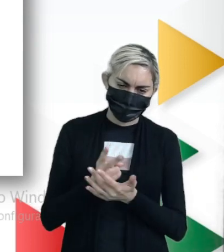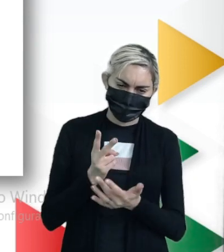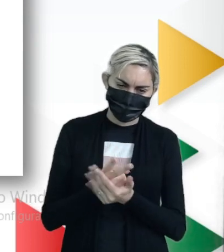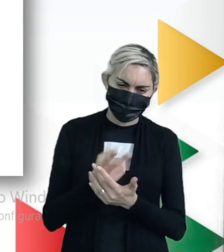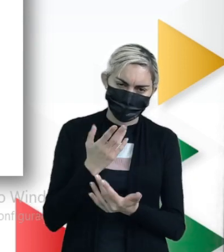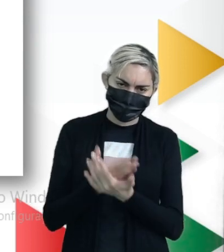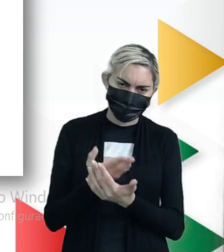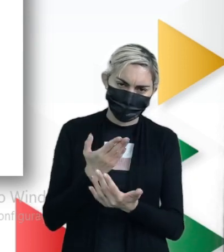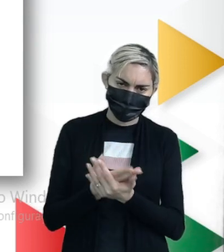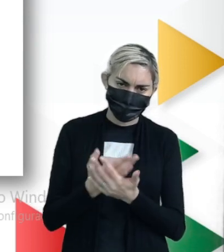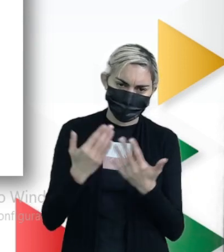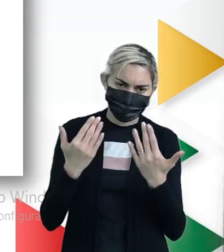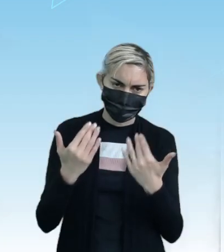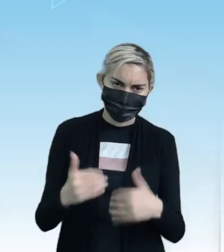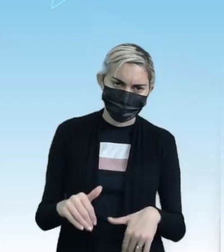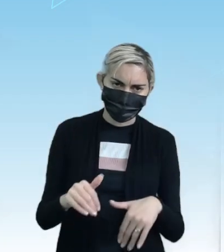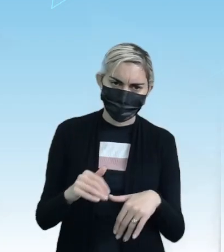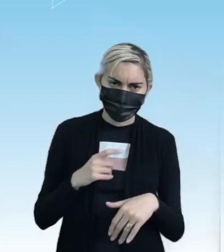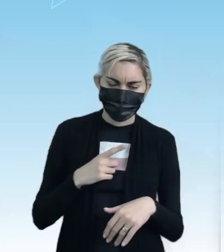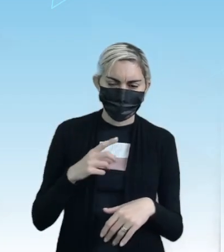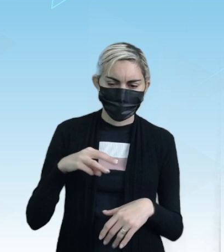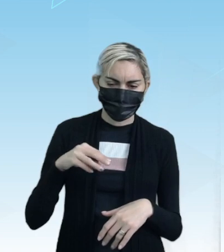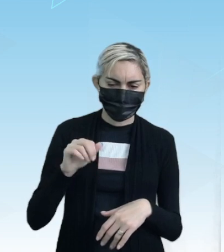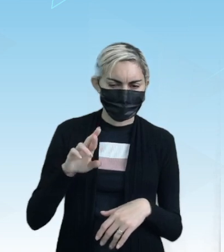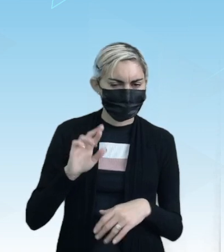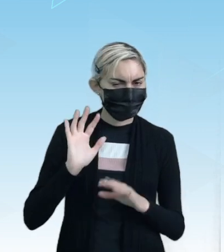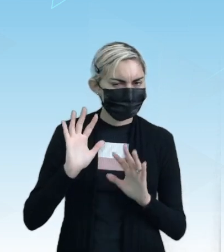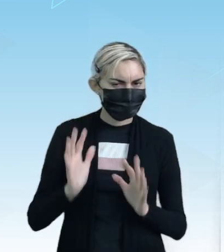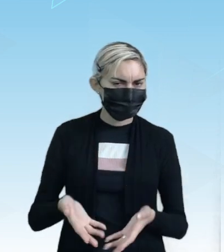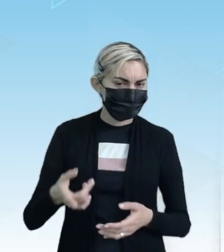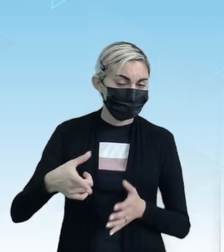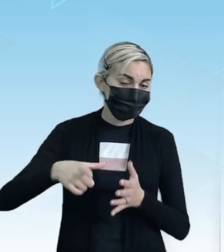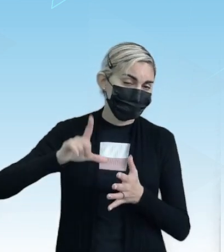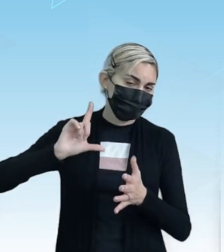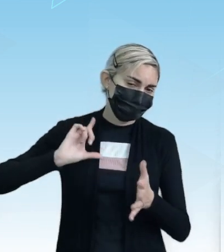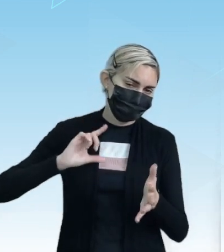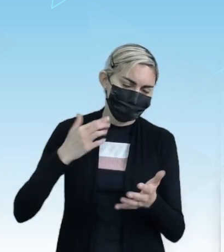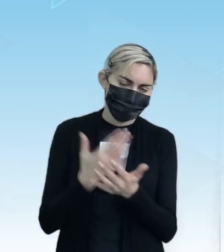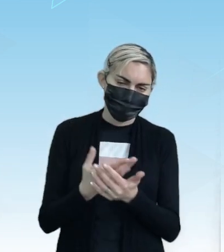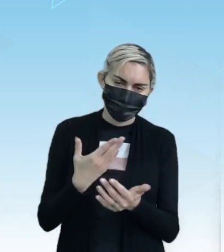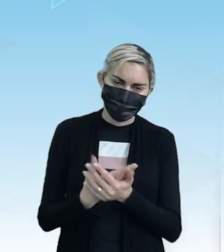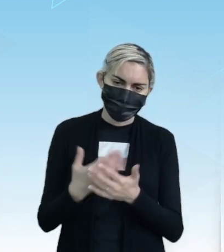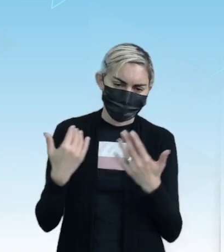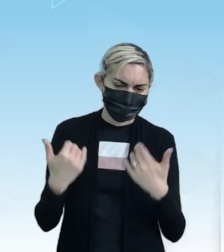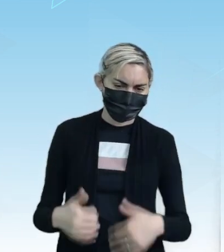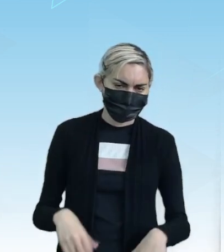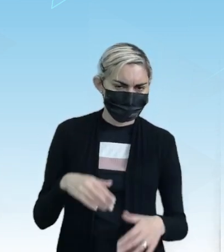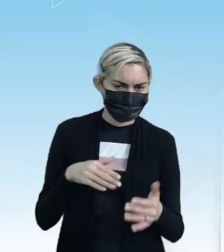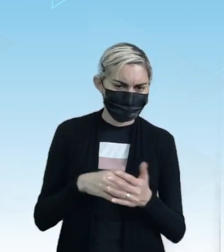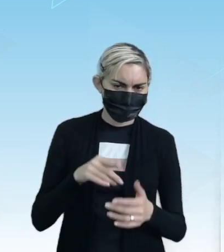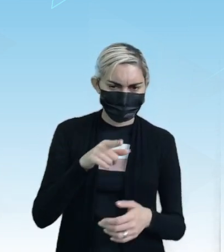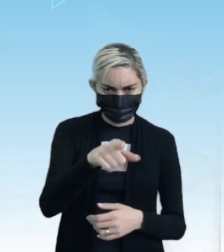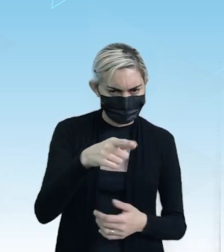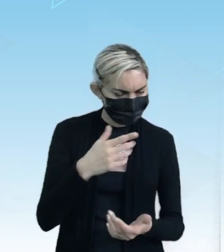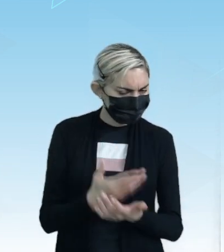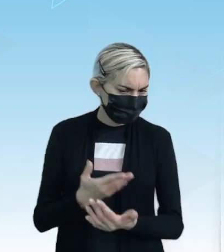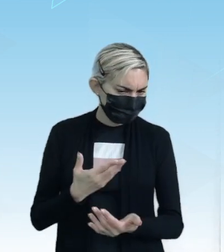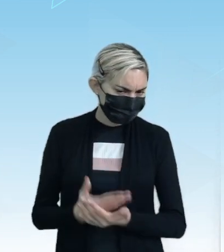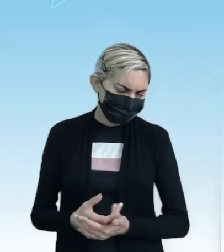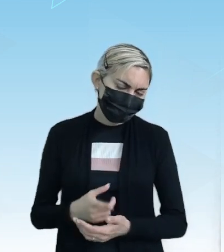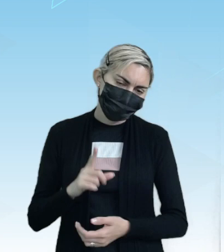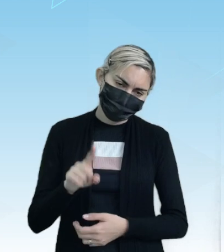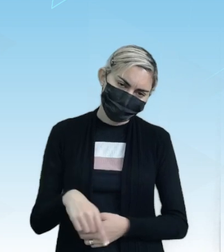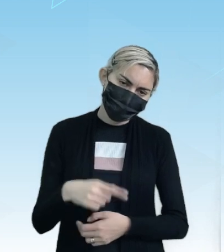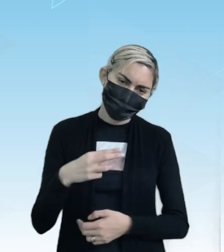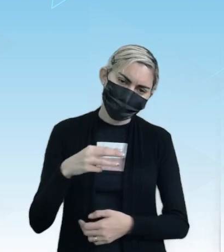para a prova. Pressuposto, Maria já estudava antes. Quando eu digo até você está estudando, é